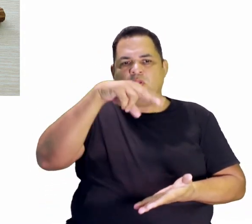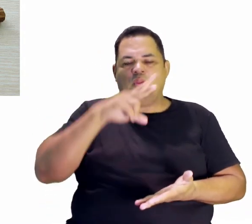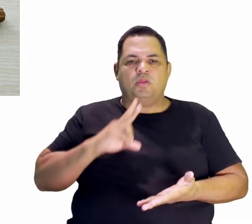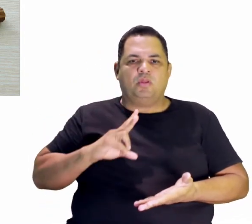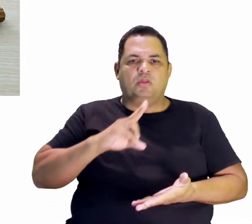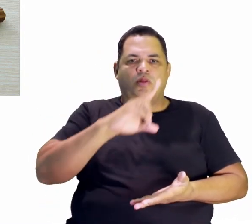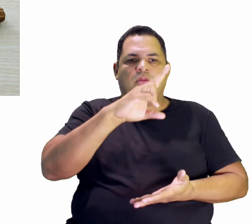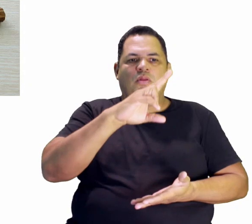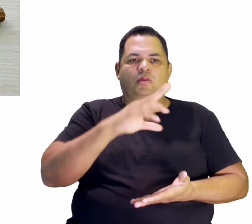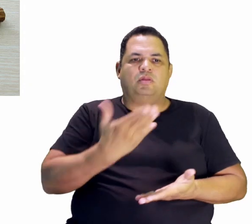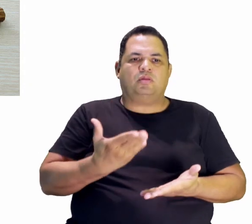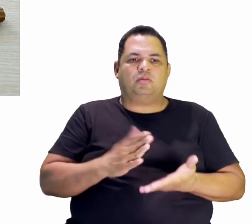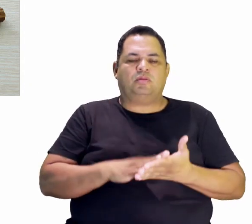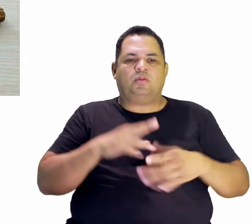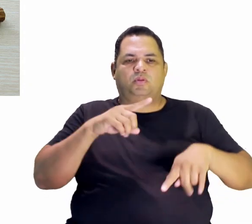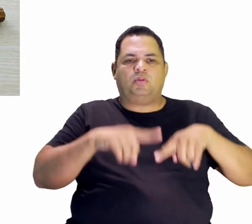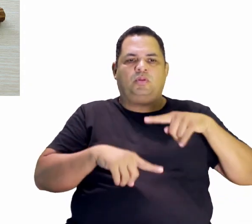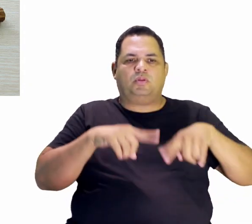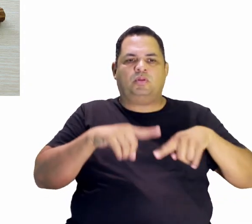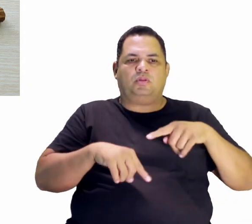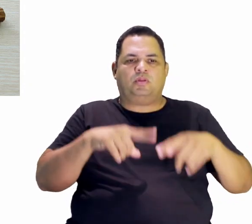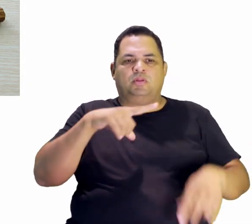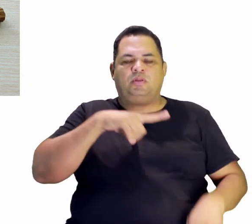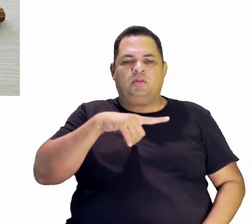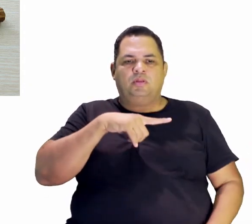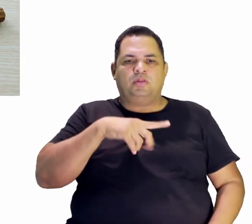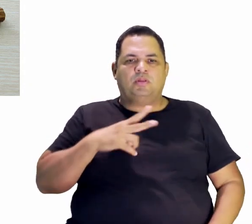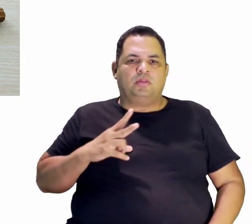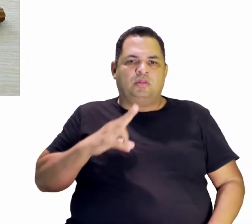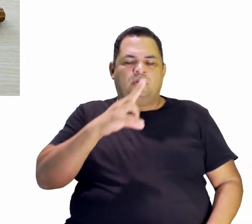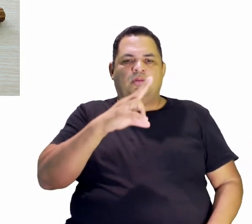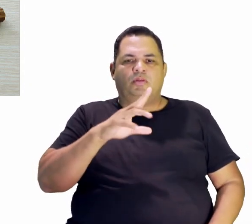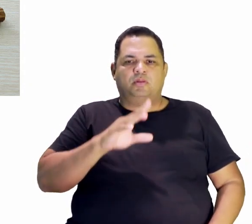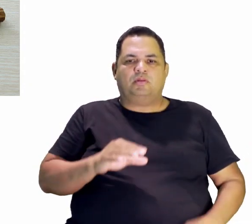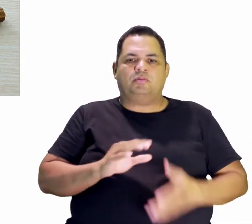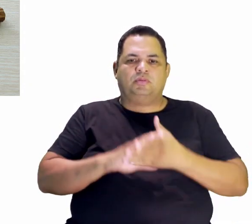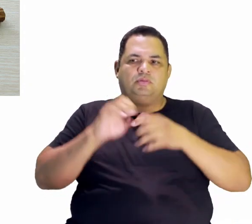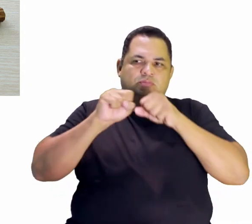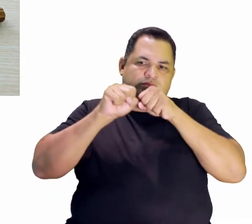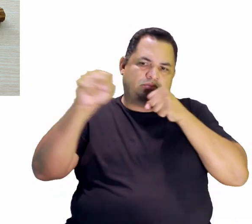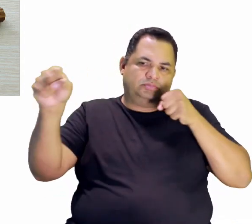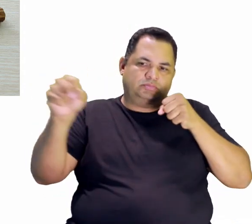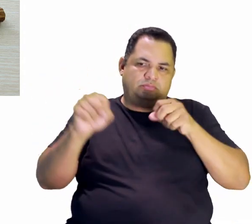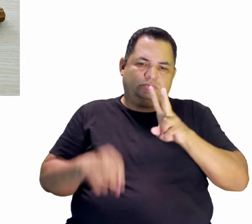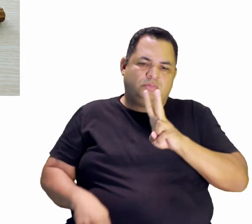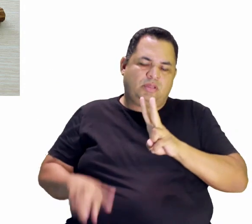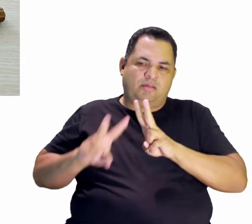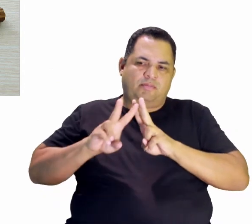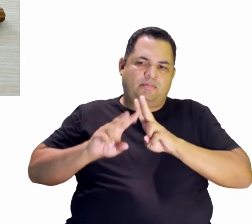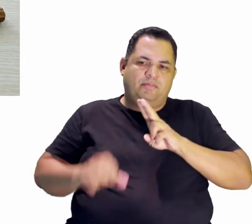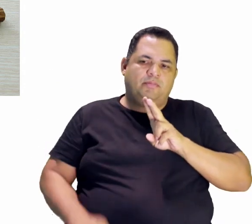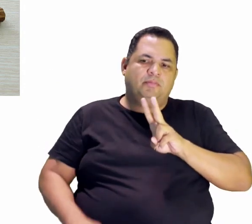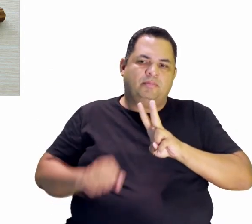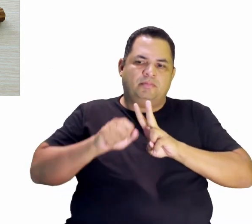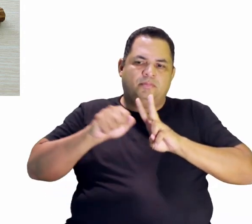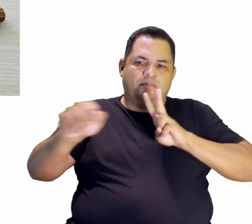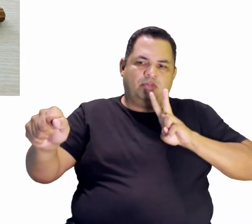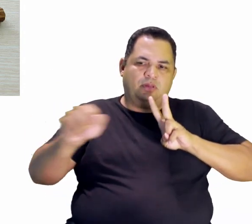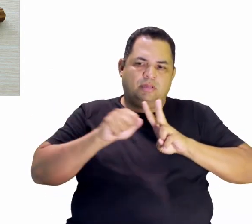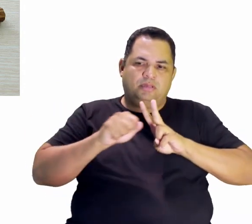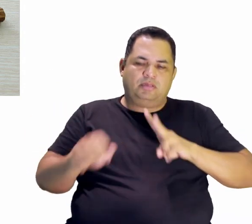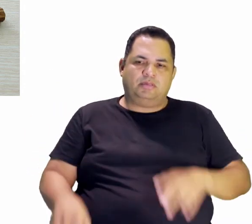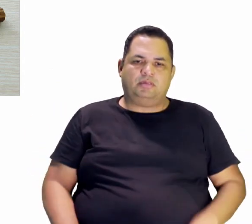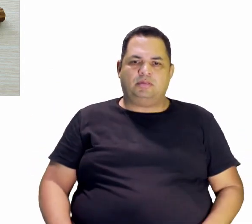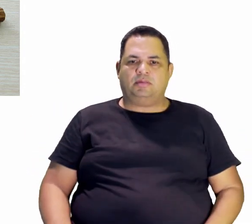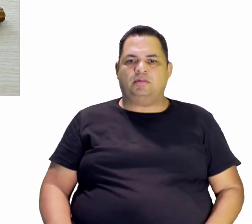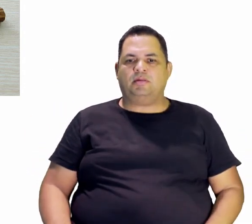à elasticidade dos corpos, chamada de força elástica. E aqui o estilingue famoso, né? Para ir